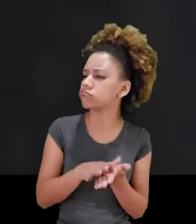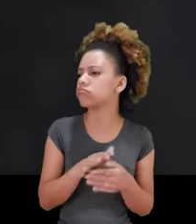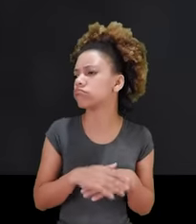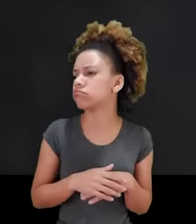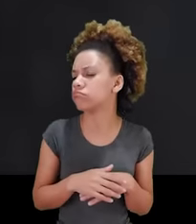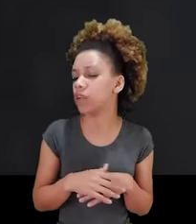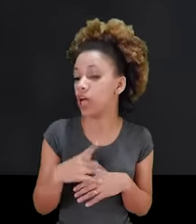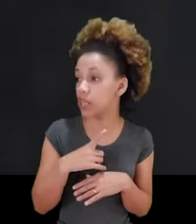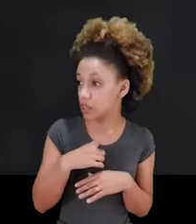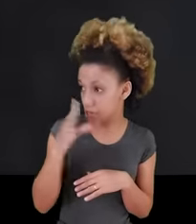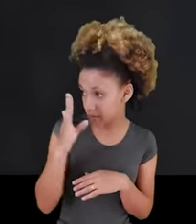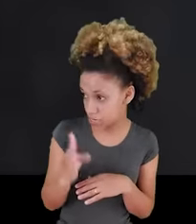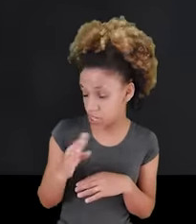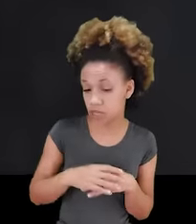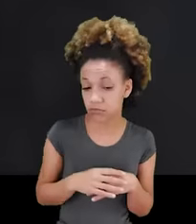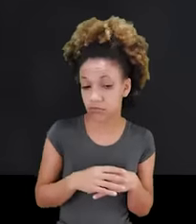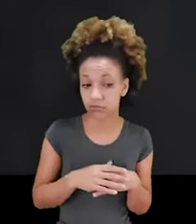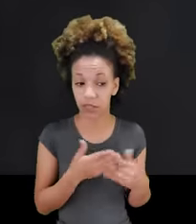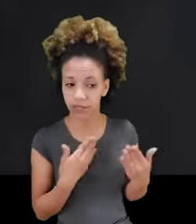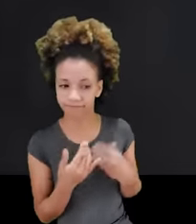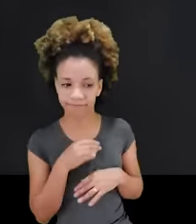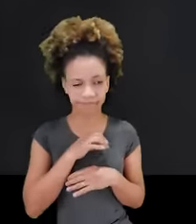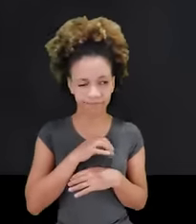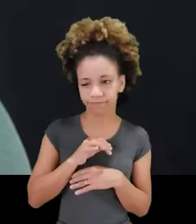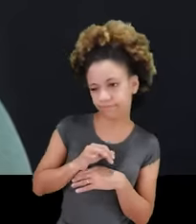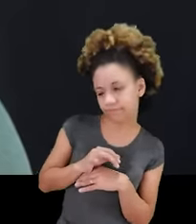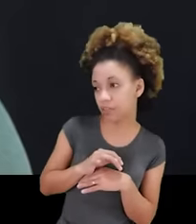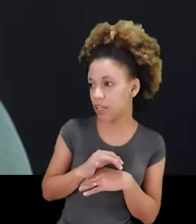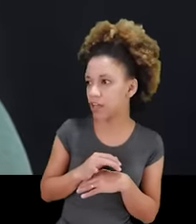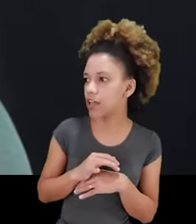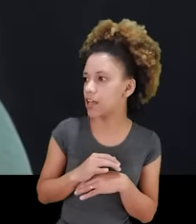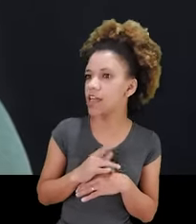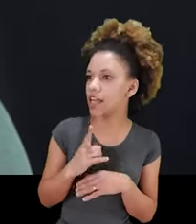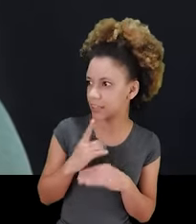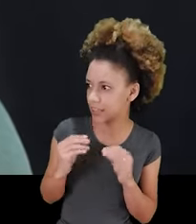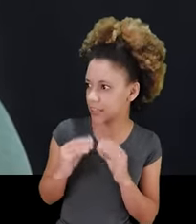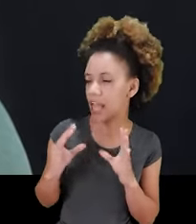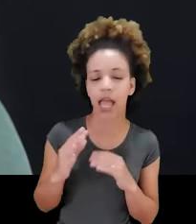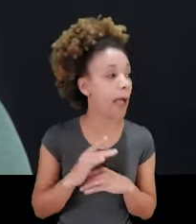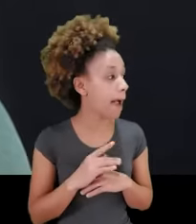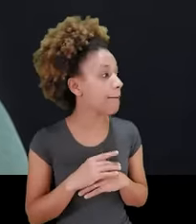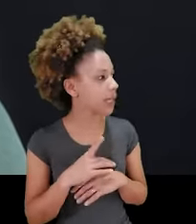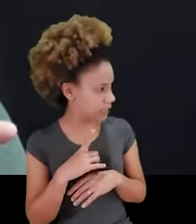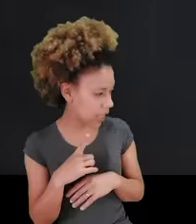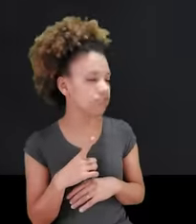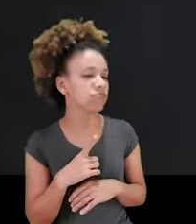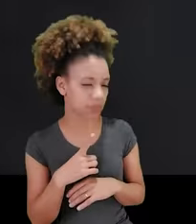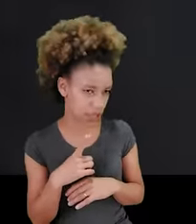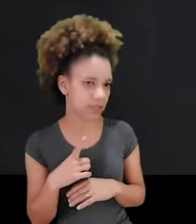tens uma brasileira ao teu lado e ela olha para ti, engraça contigo e rola um selinho. Rola. Celinho? Celinho. Celinho,